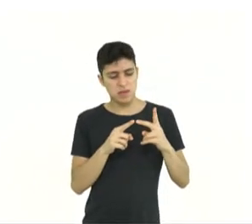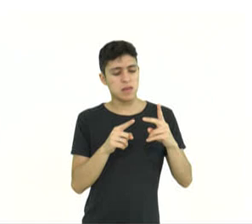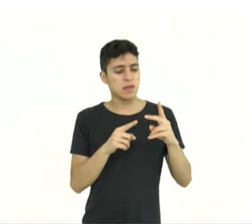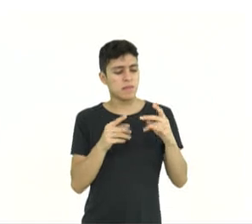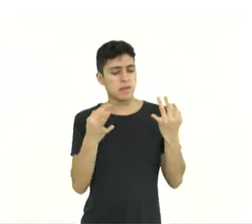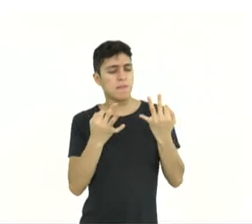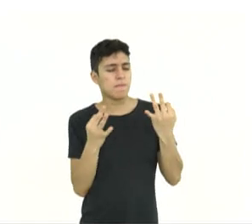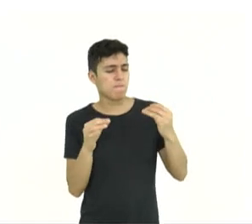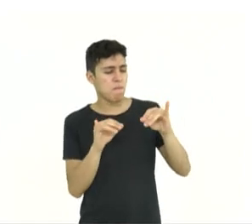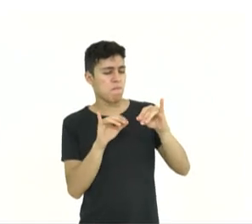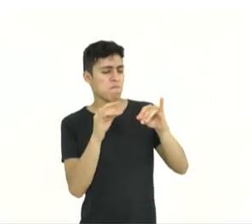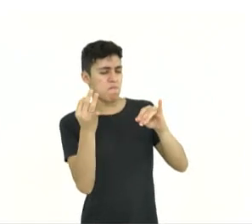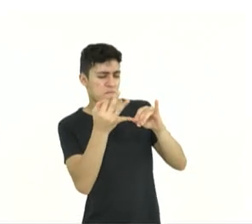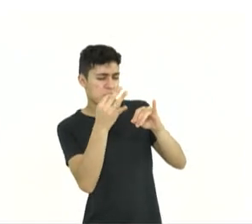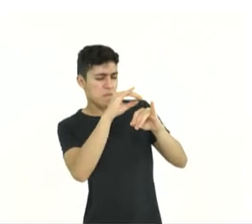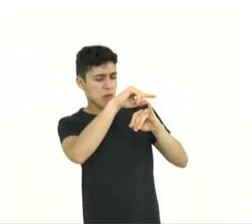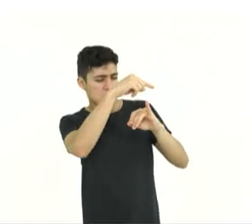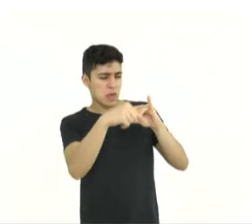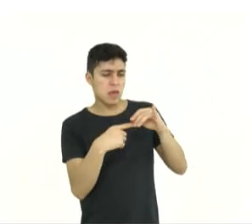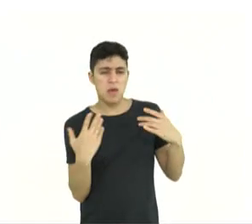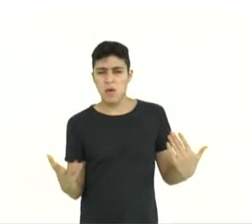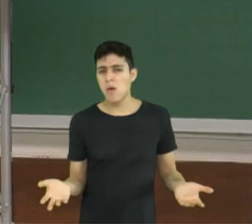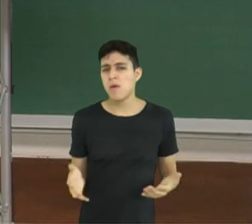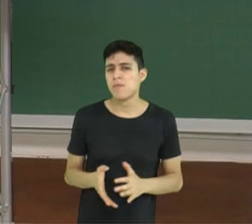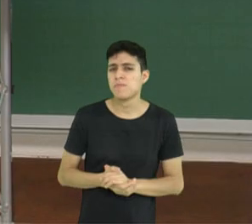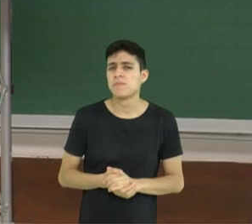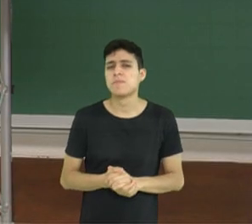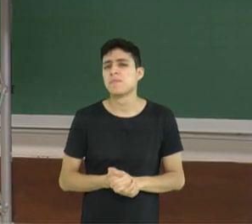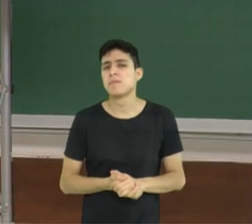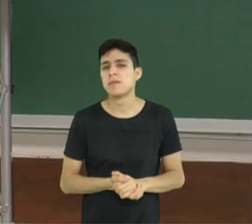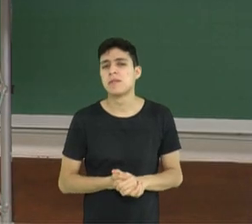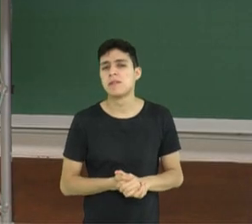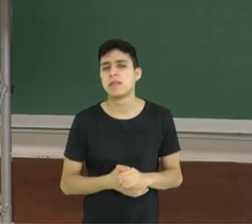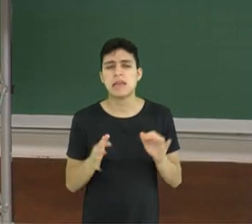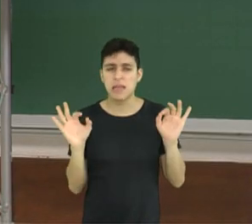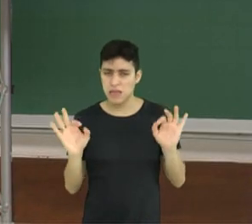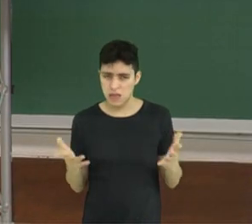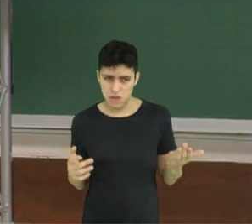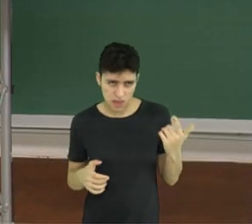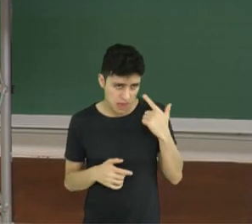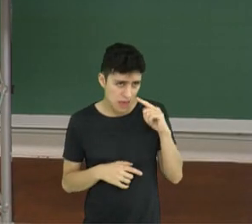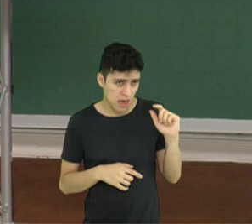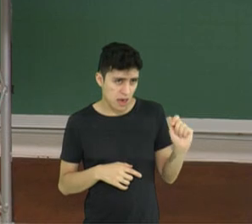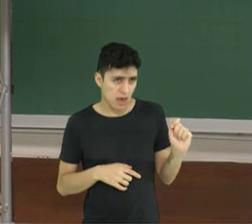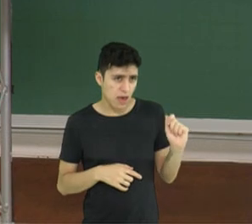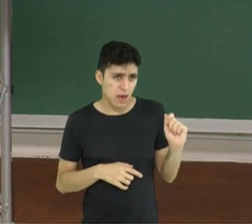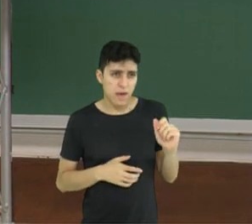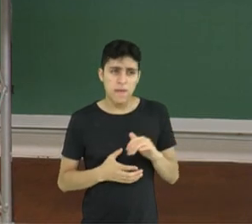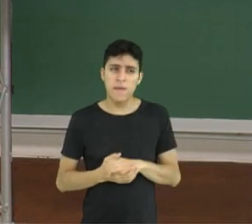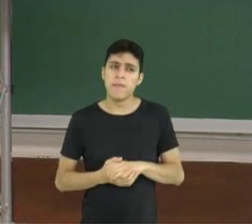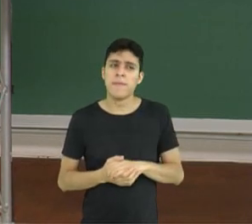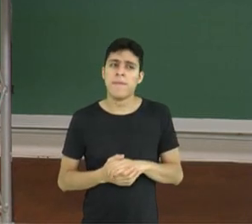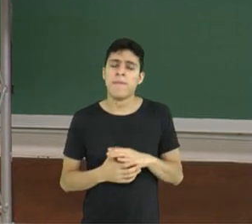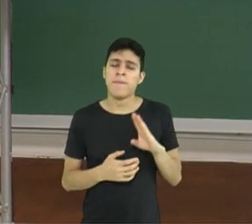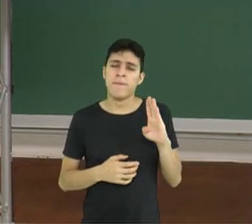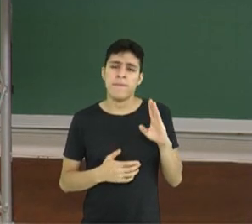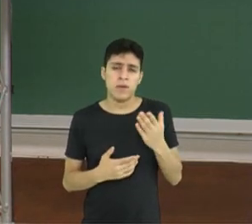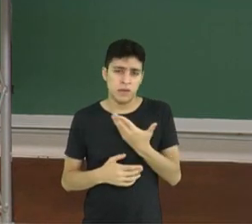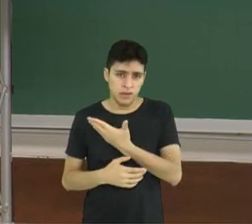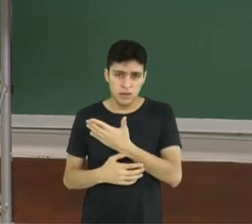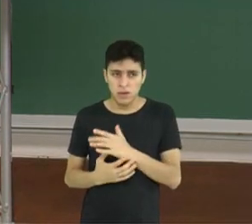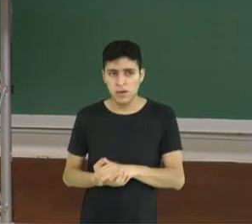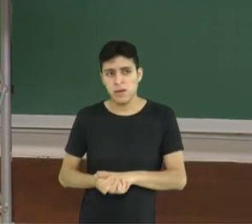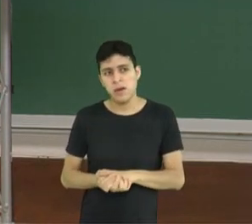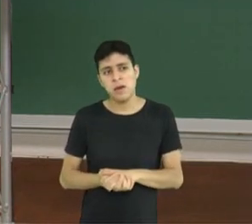ter contornos nítidos em qual dessas estão corretas a alternativa é um está correta B